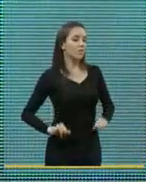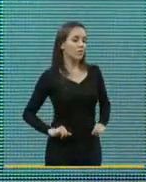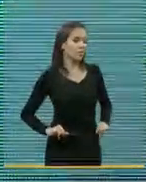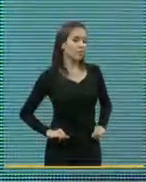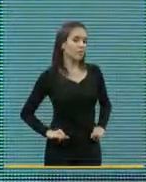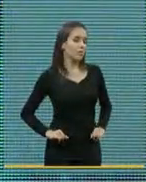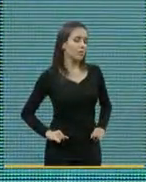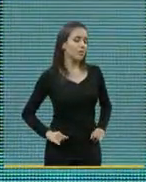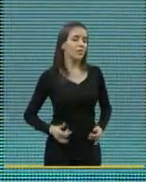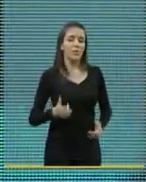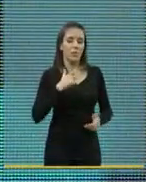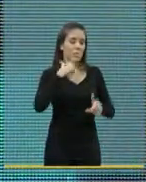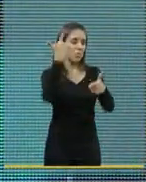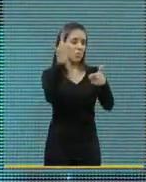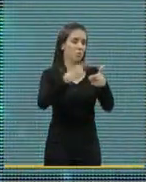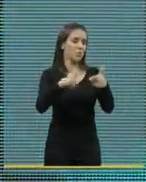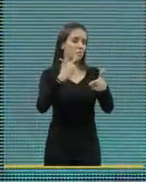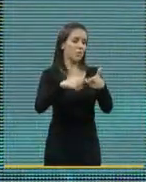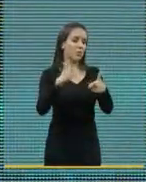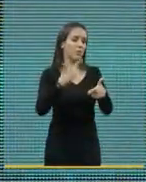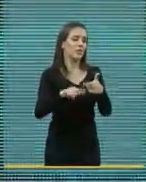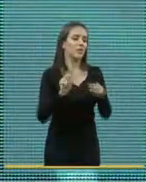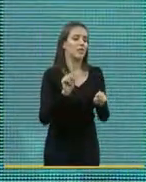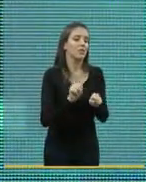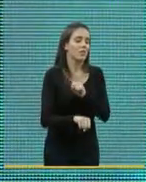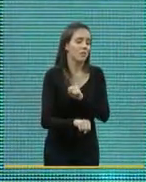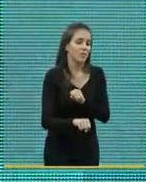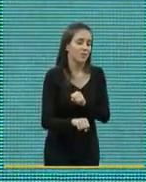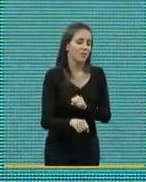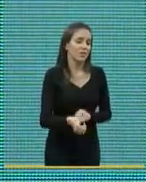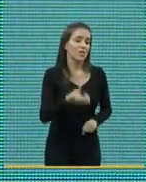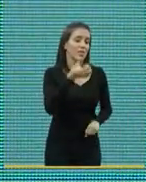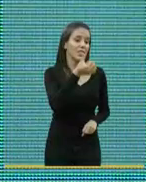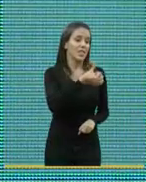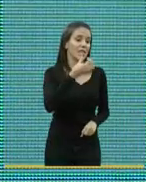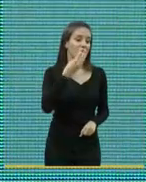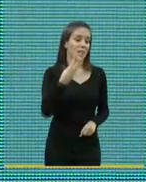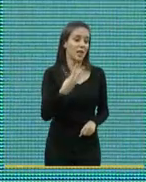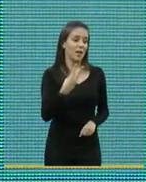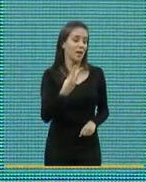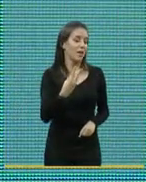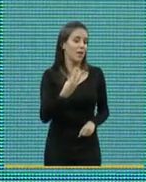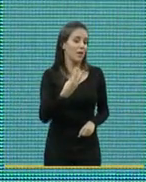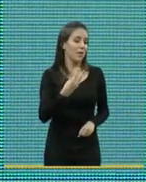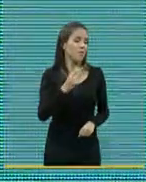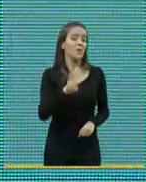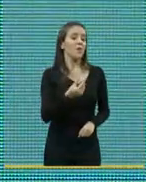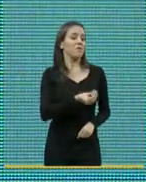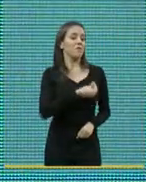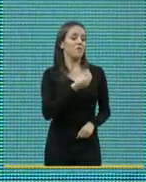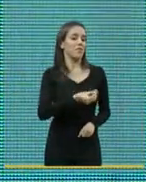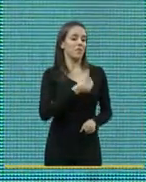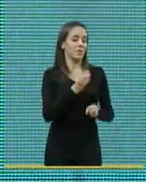uma violência que ceifa mais de 63 mil vidas por ano 33 mil jovens